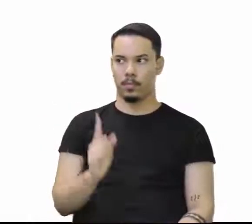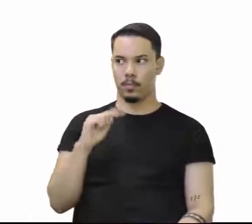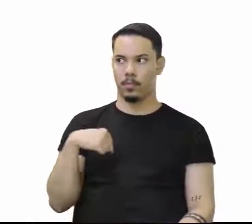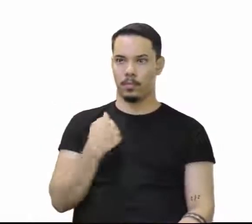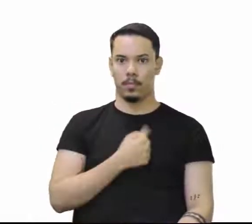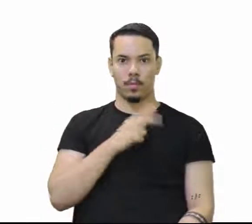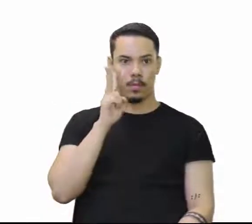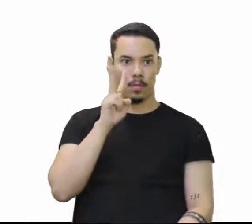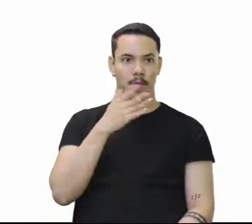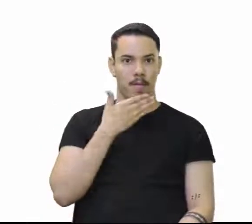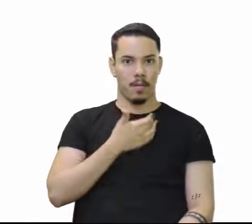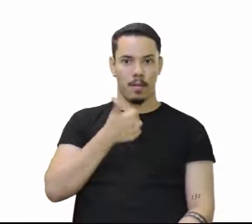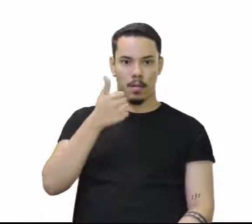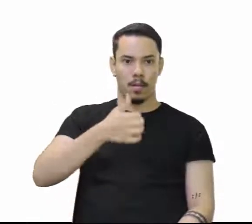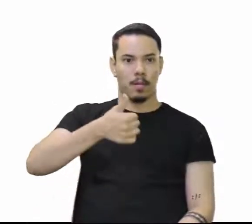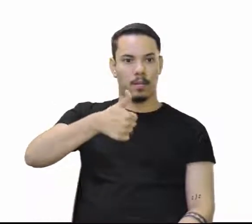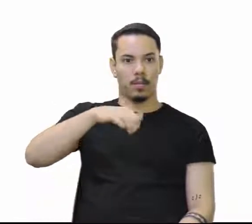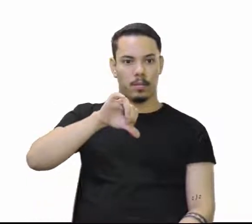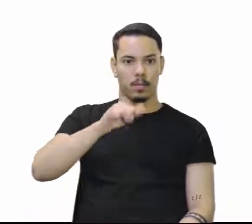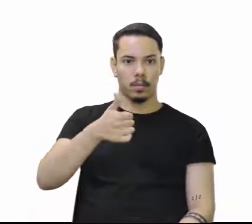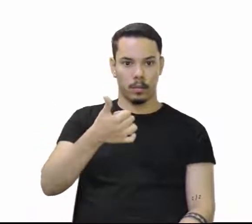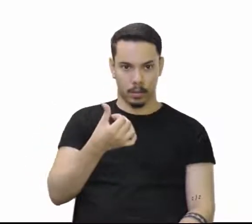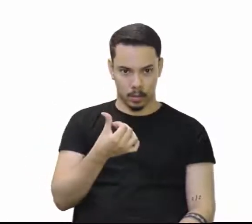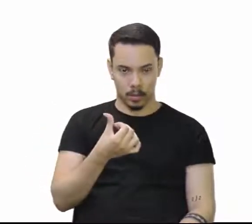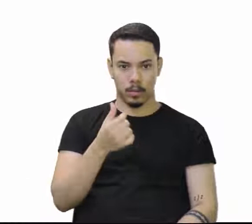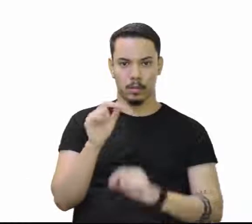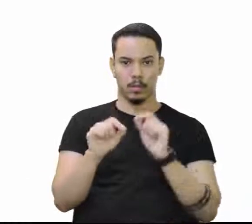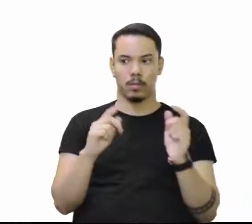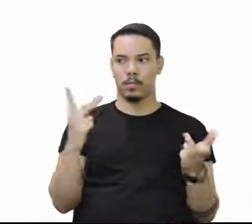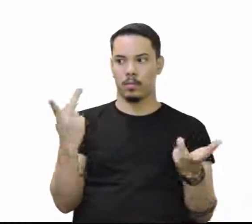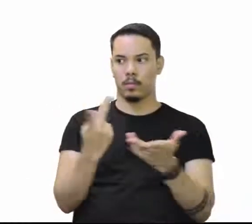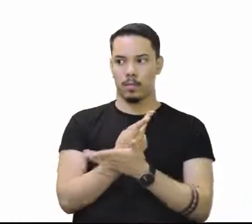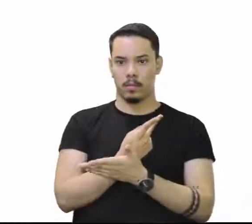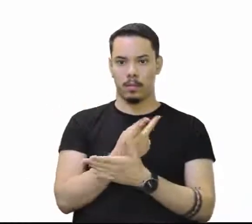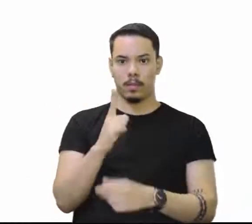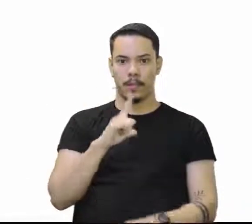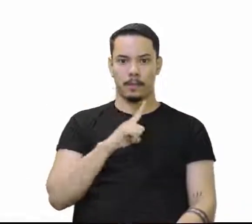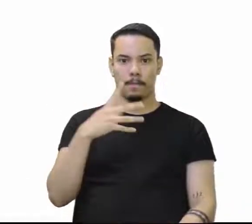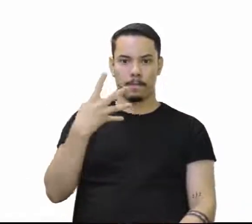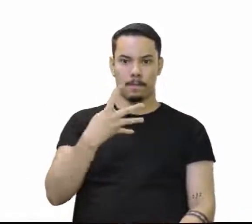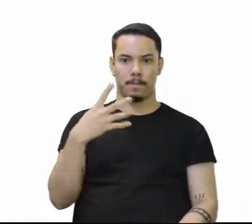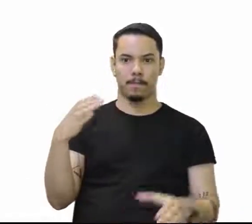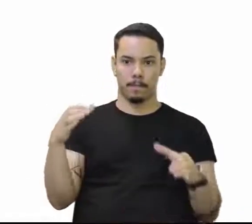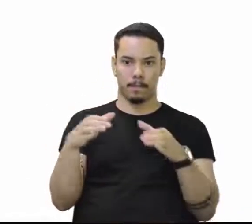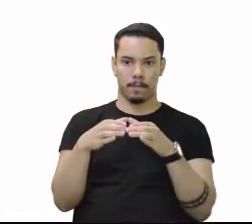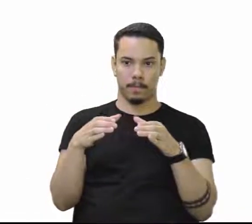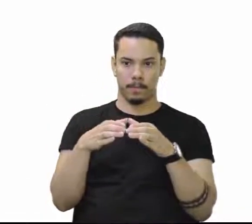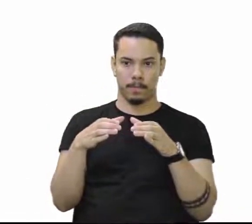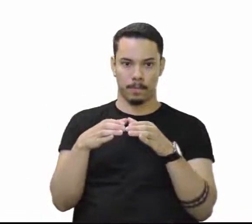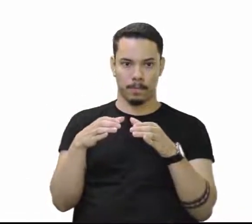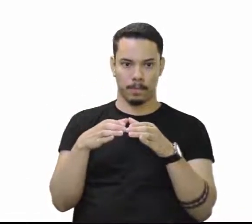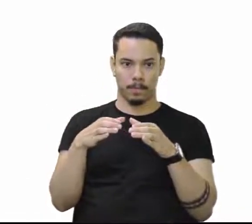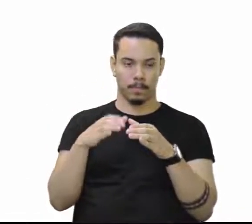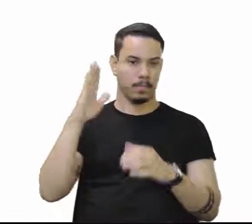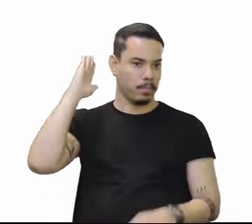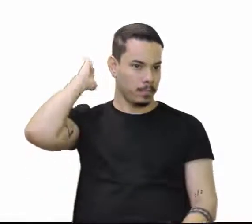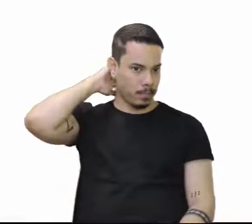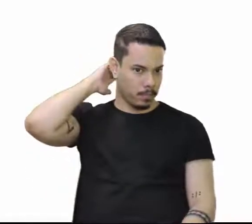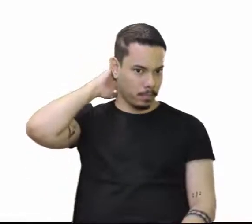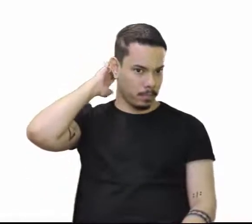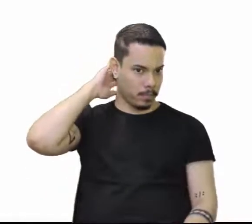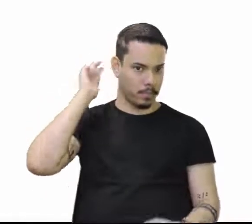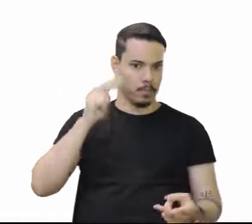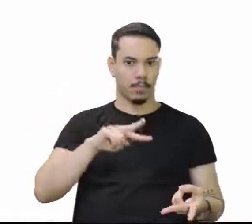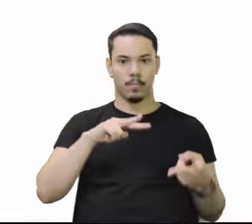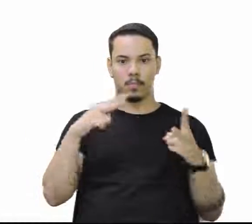aí. Em 1916, ele vai servir o 4º Grupo de Artilharia do Pará, transferido para o Rio de